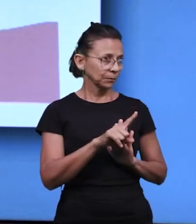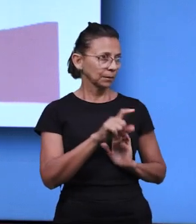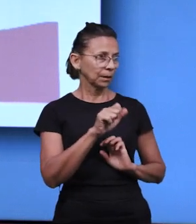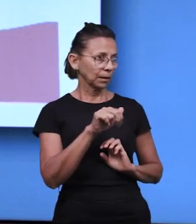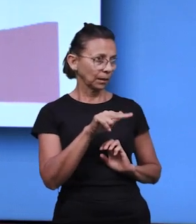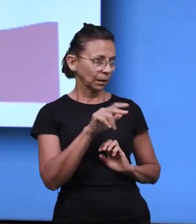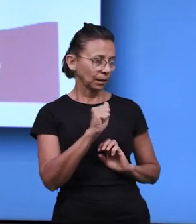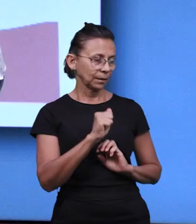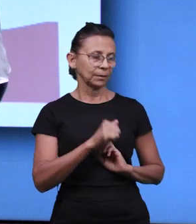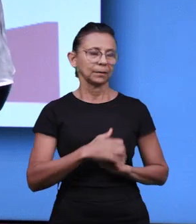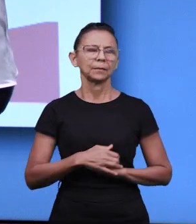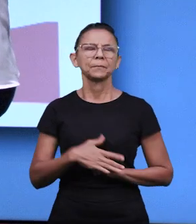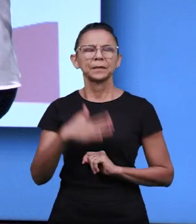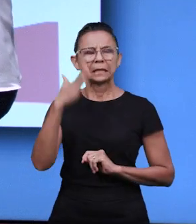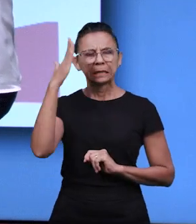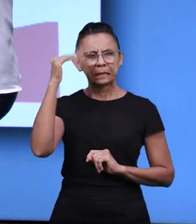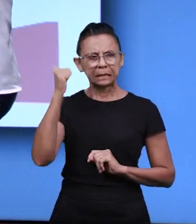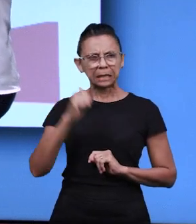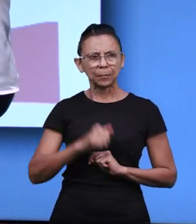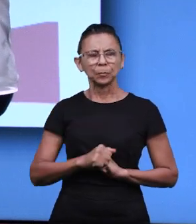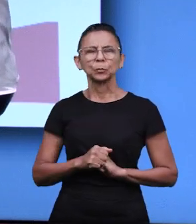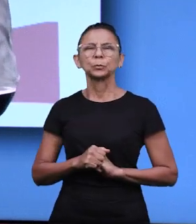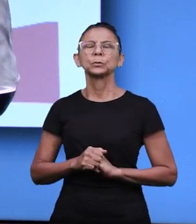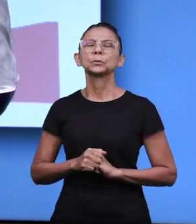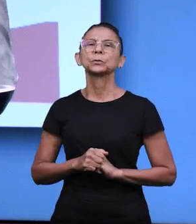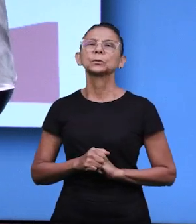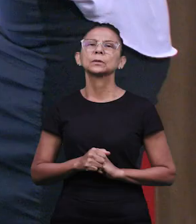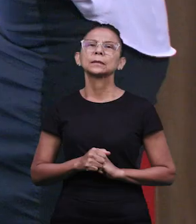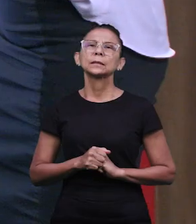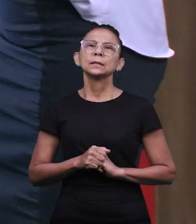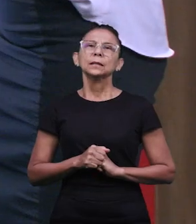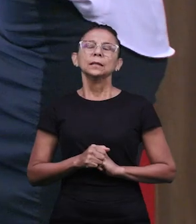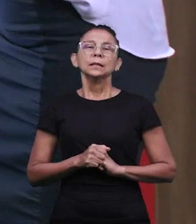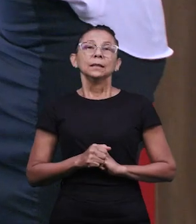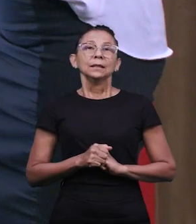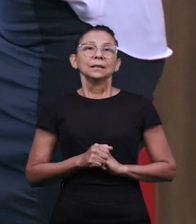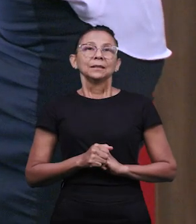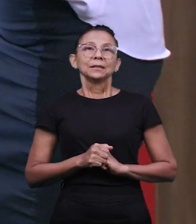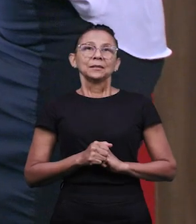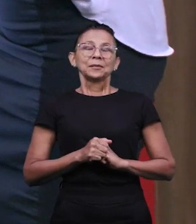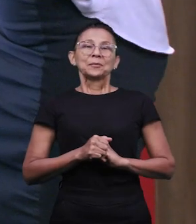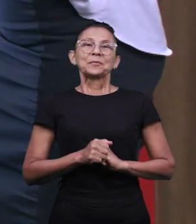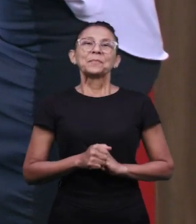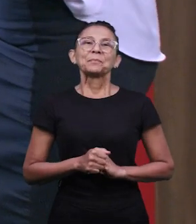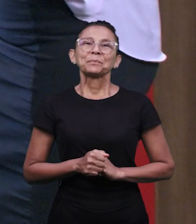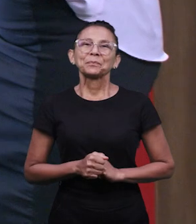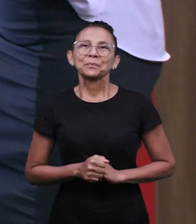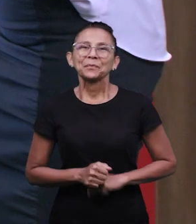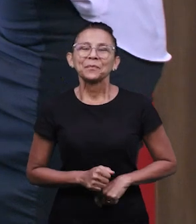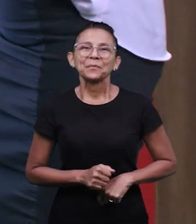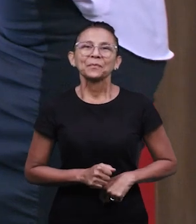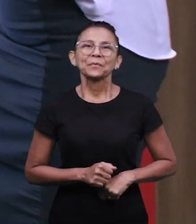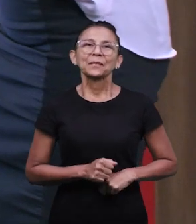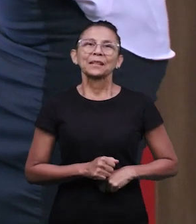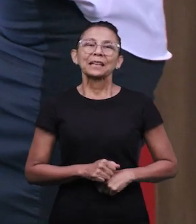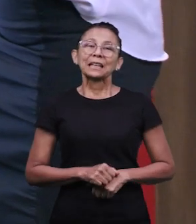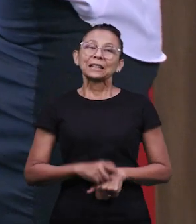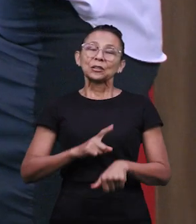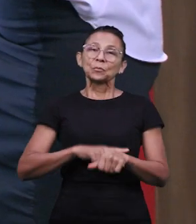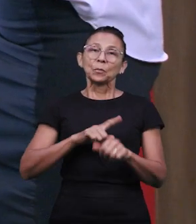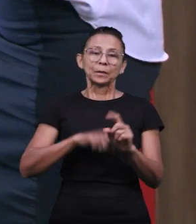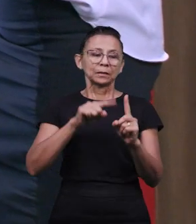pergunta. Nós sabemos que há muitas expectativas e muitas emoções, diferentes emoções, diante